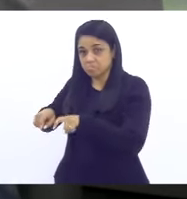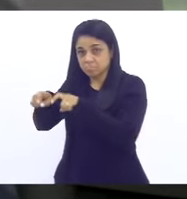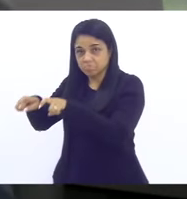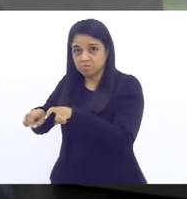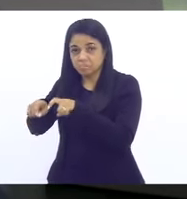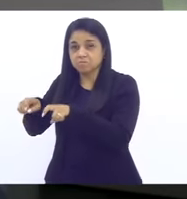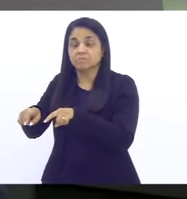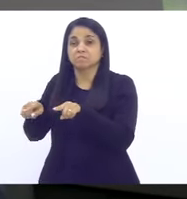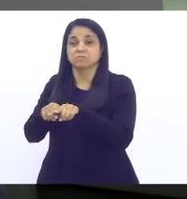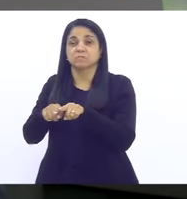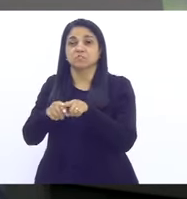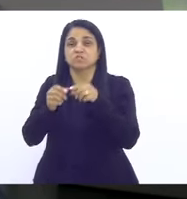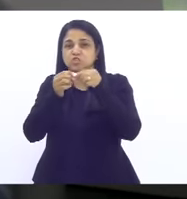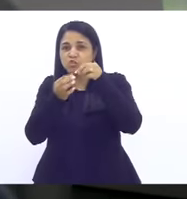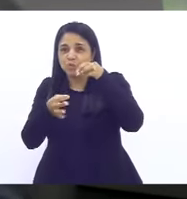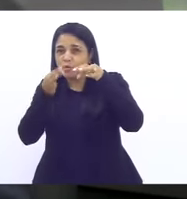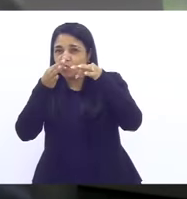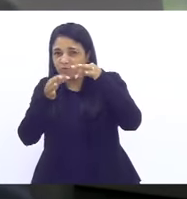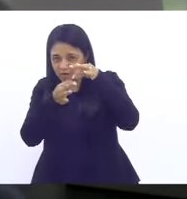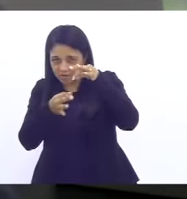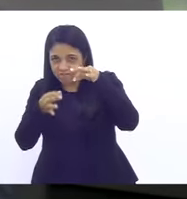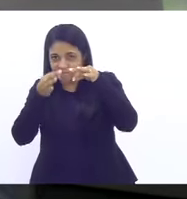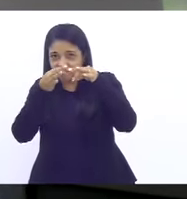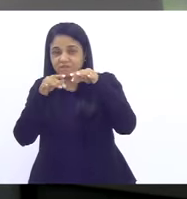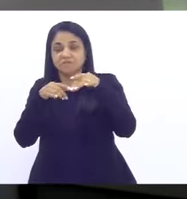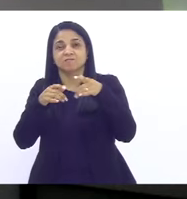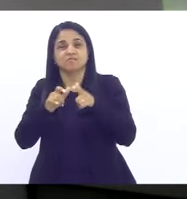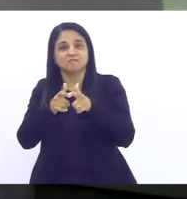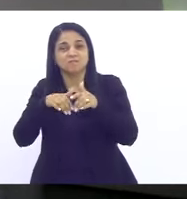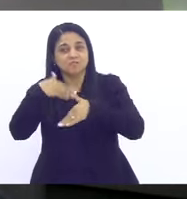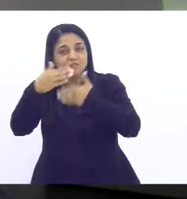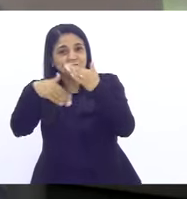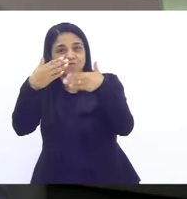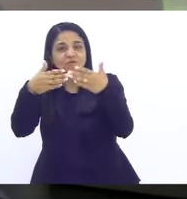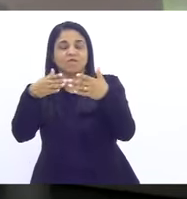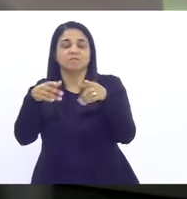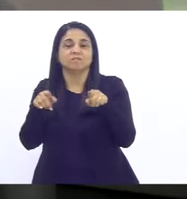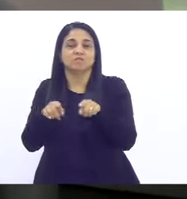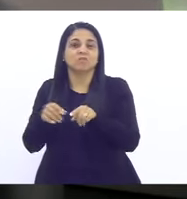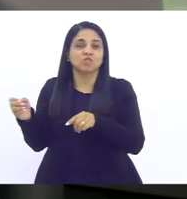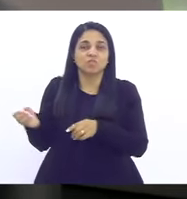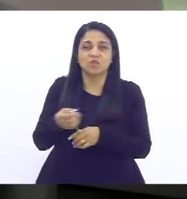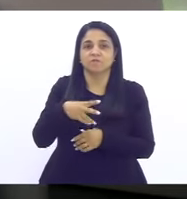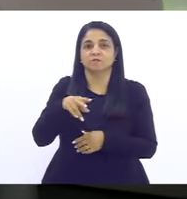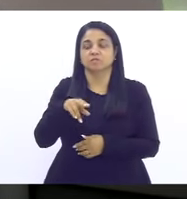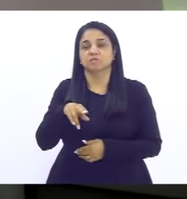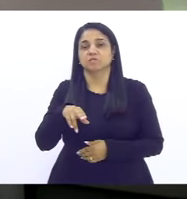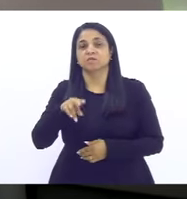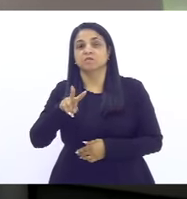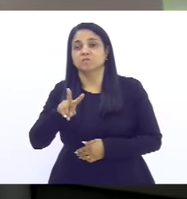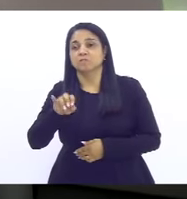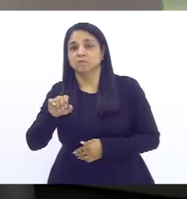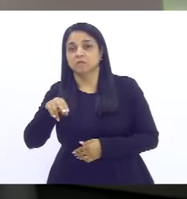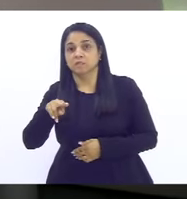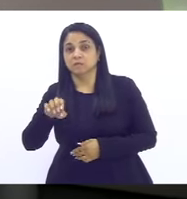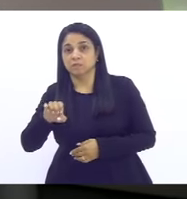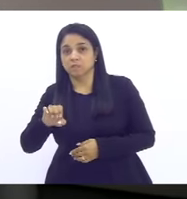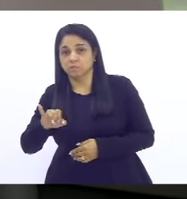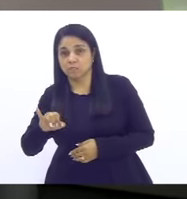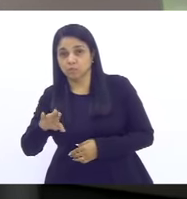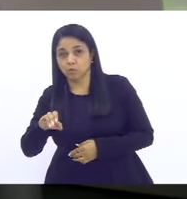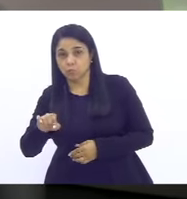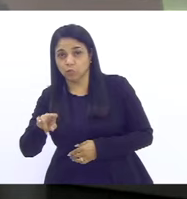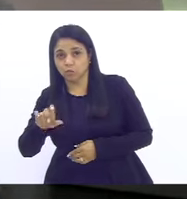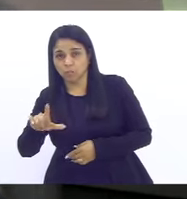Nós estamos desenvolvendo na nossa região agora, novas vinícolas estão chegando para a região. Em Paraíba do Sul